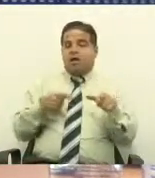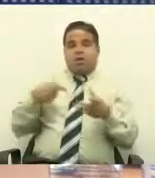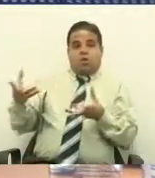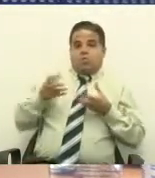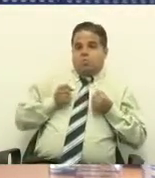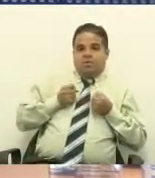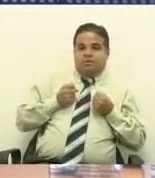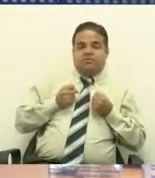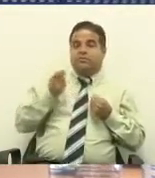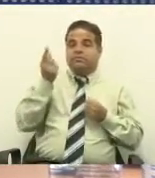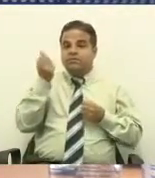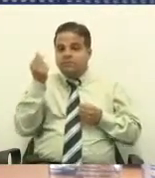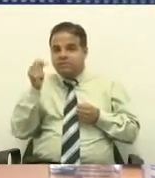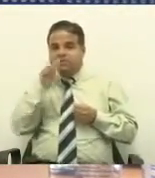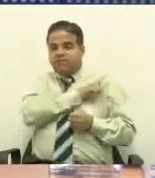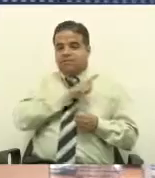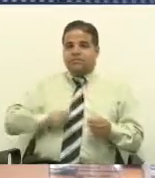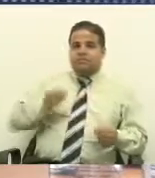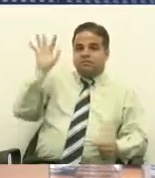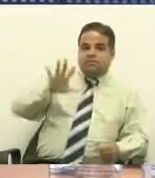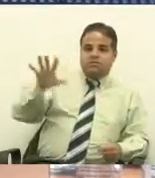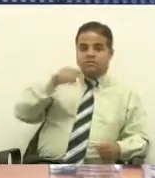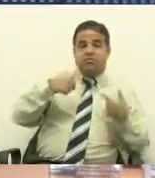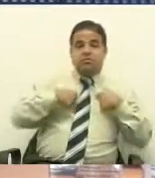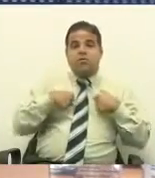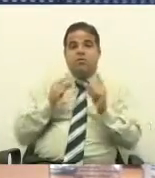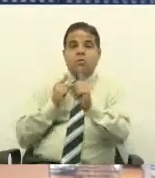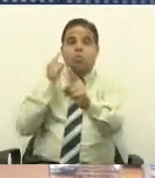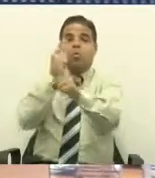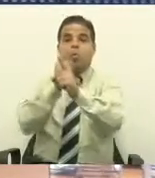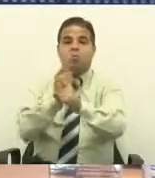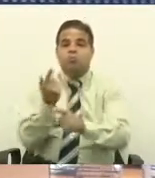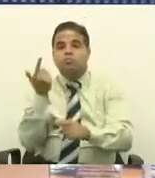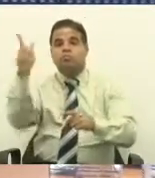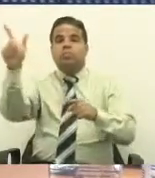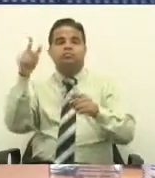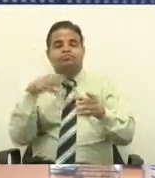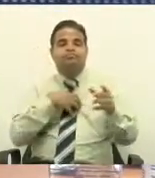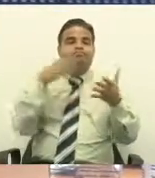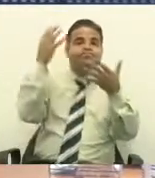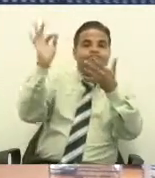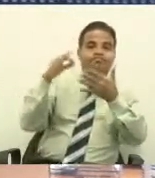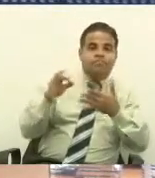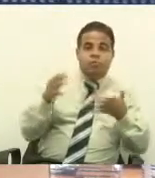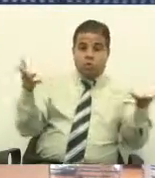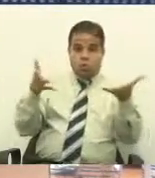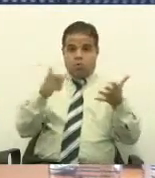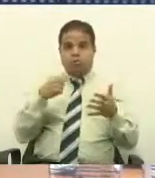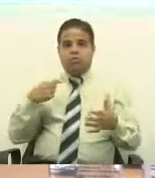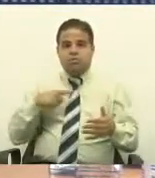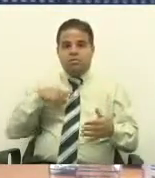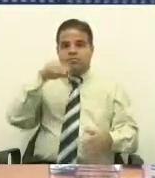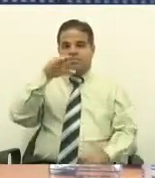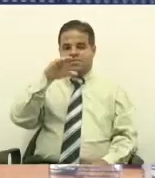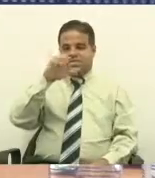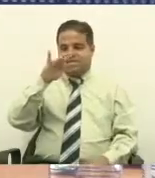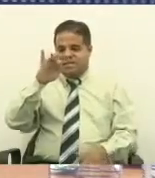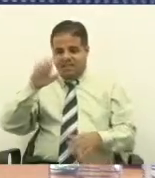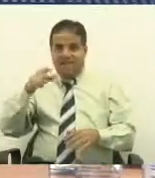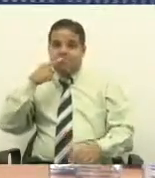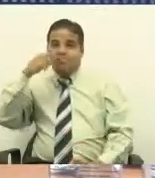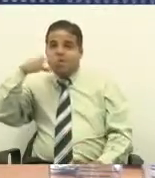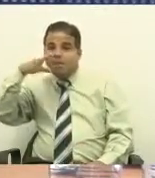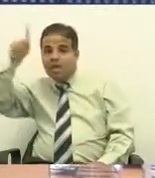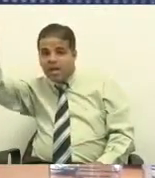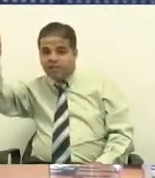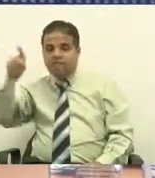recebo esse recurso do governo federal, eu encontro alternativas. Hoje nós temos o nosso CIET Pimentas localizado no